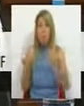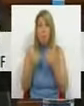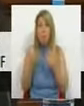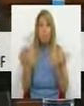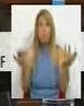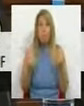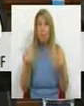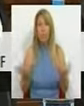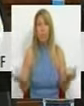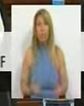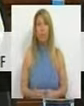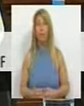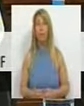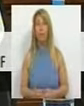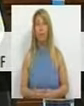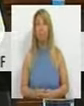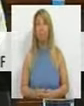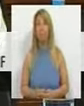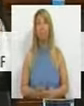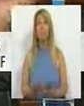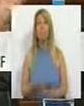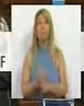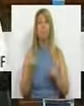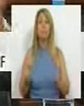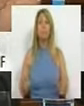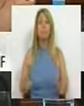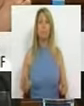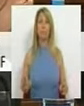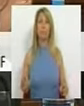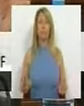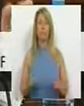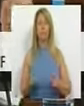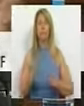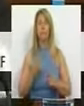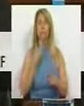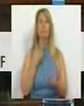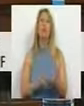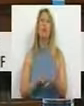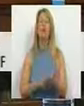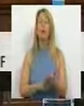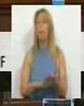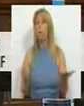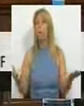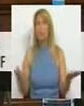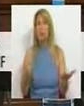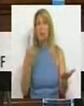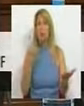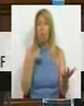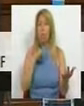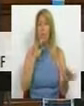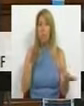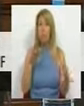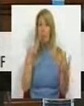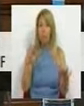na questão anterior. Até porque, por uma razão, posso dizer relativamente